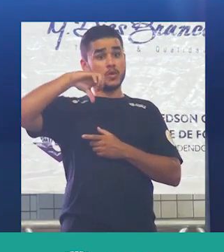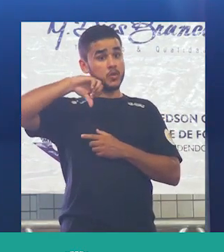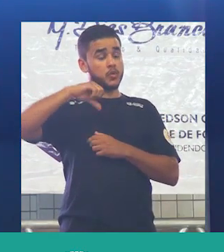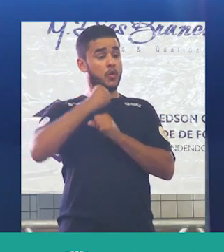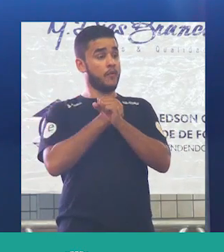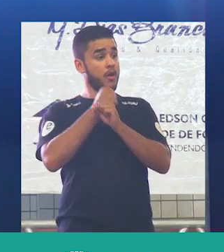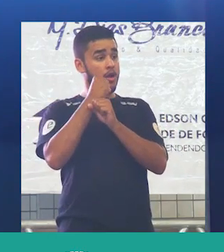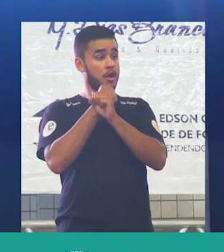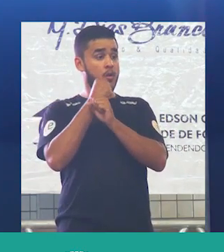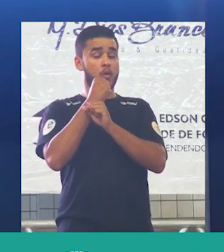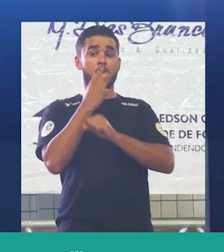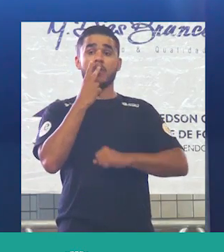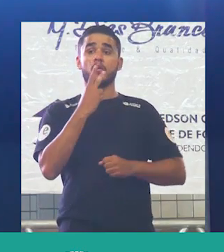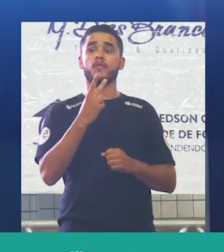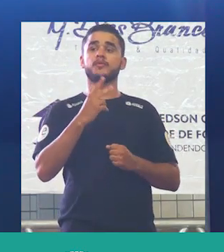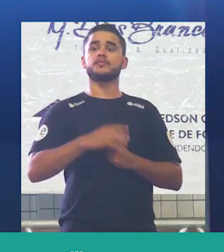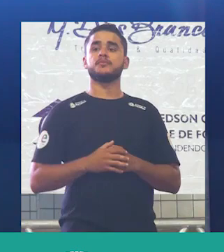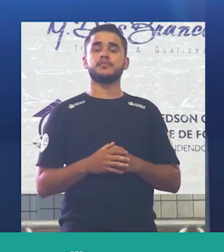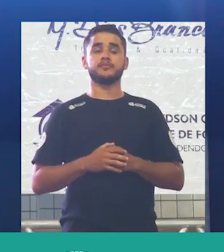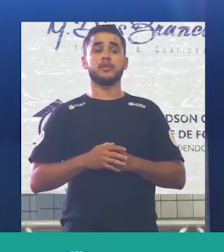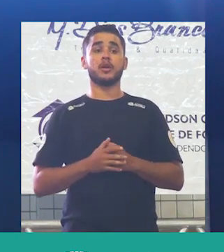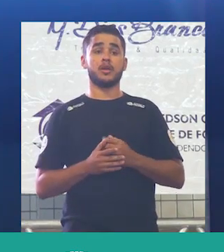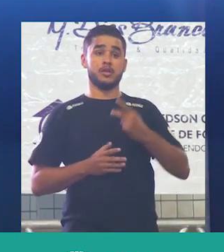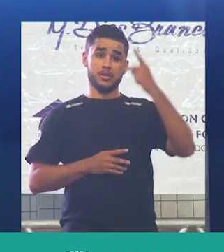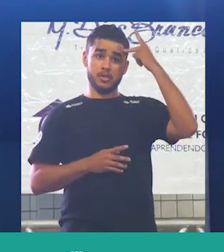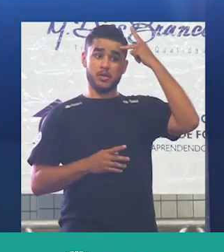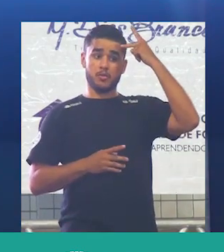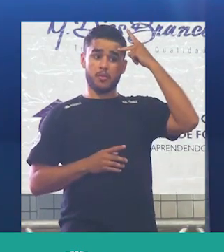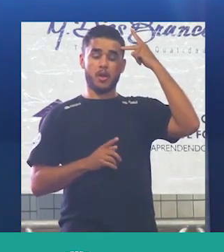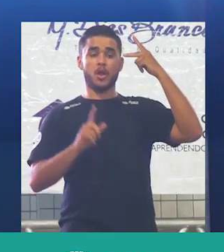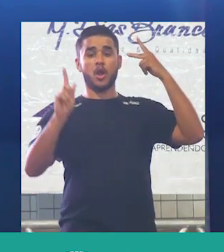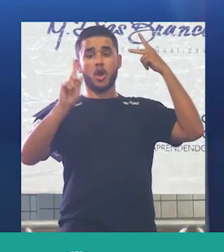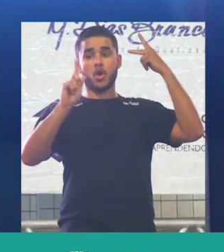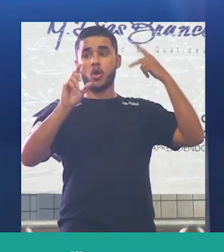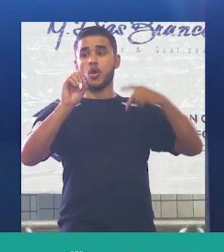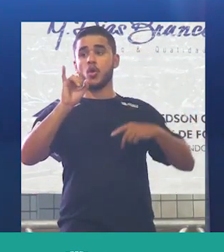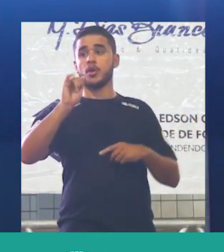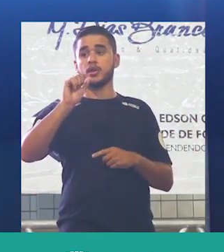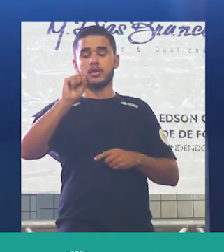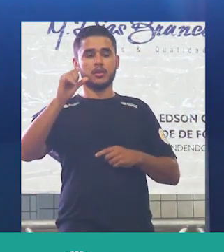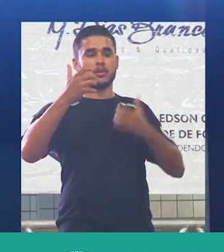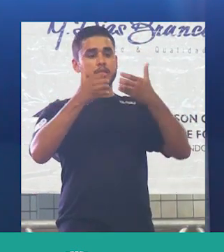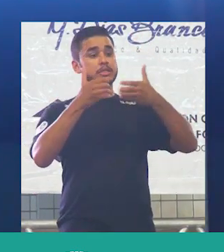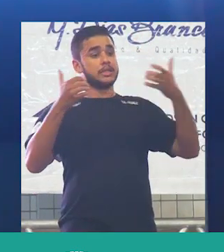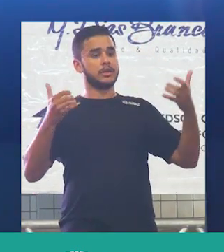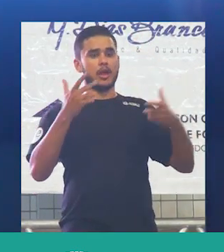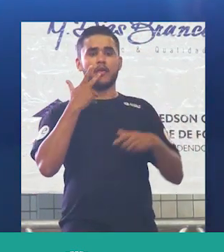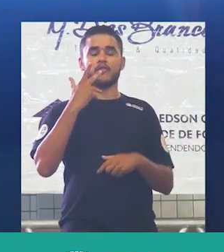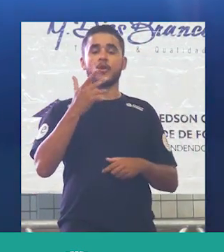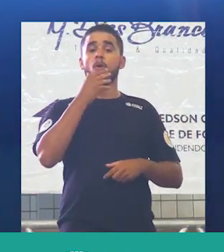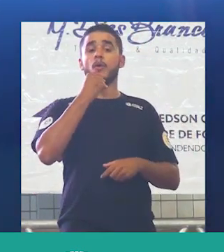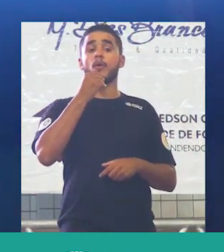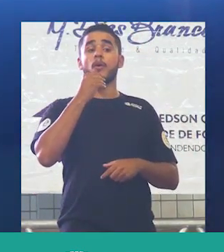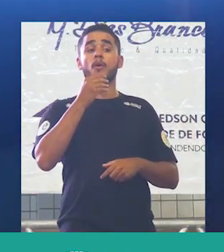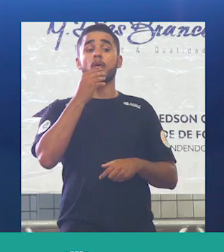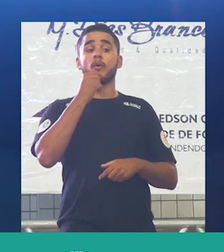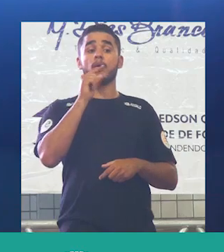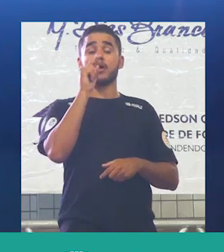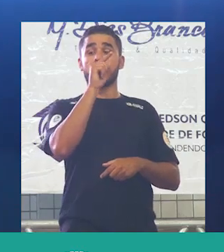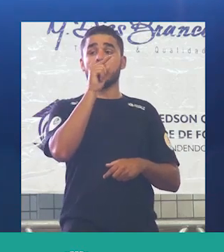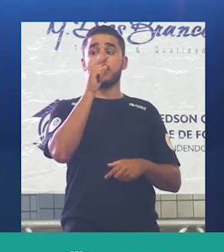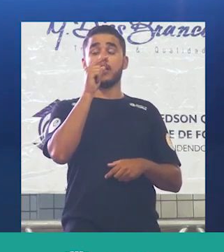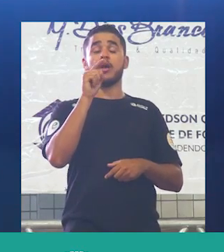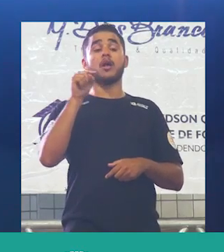Ao separar-se de São Paulo, a capitania de Goiás foi governada por Dom Marcos de Noronha, que atendeu às diretrizes da política